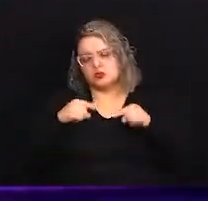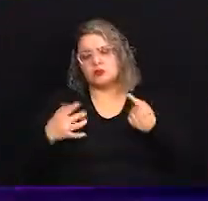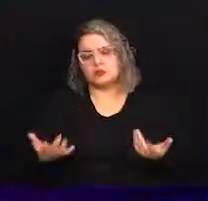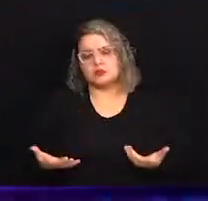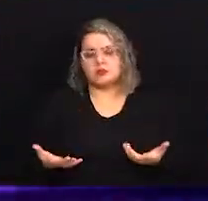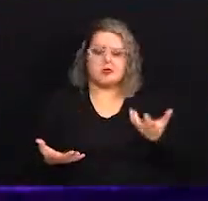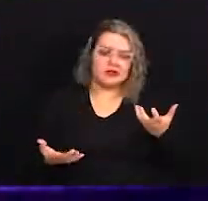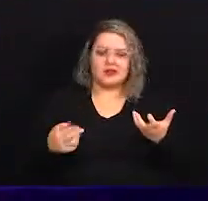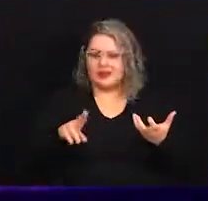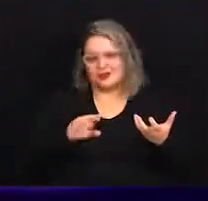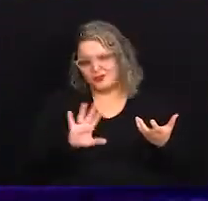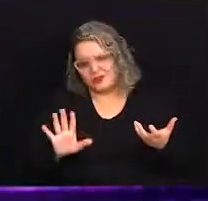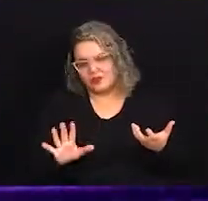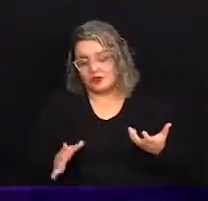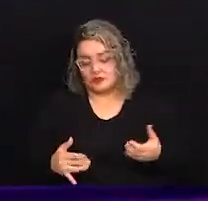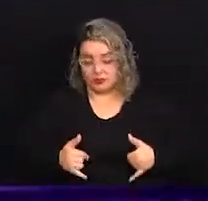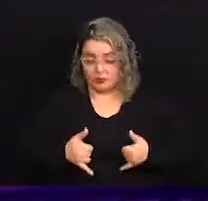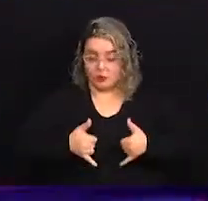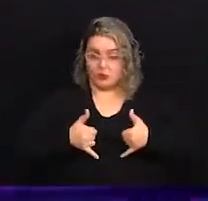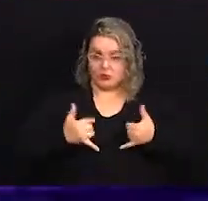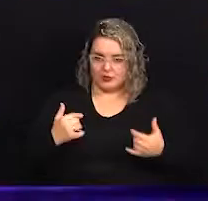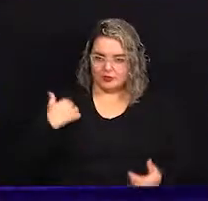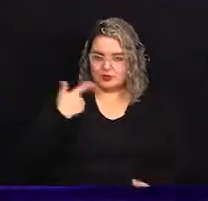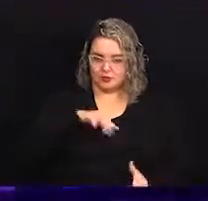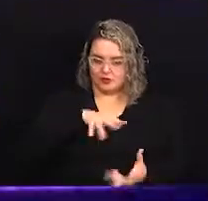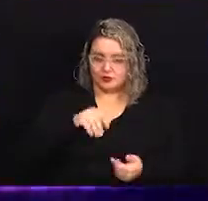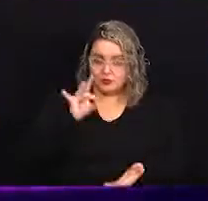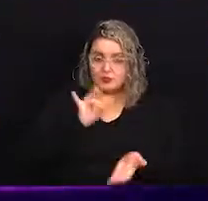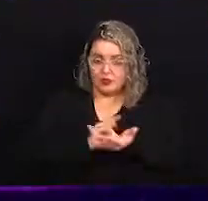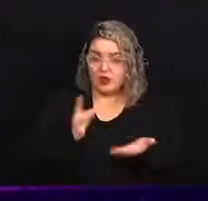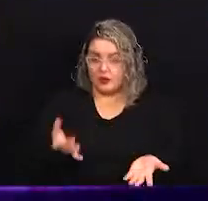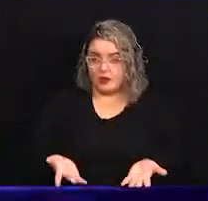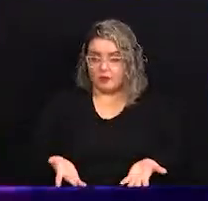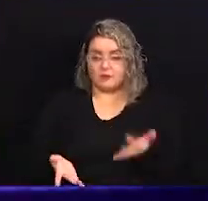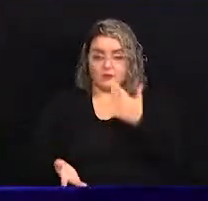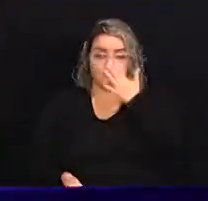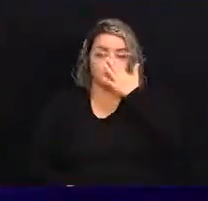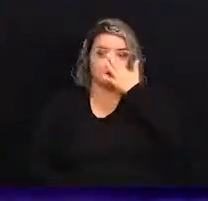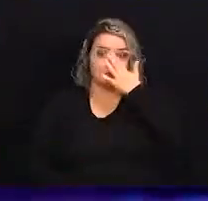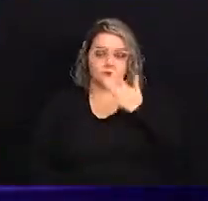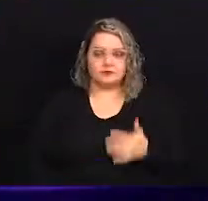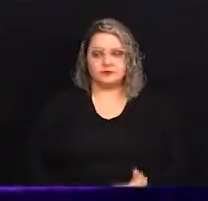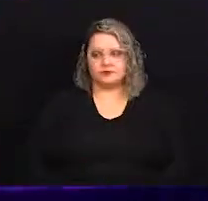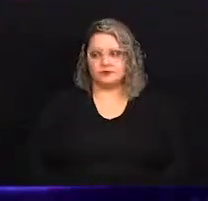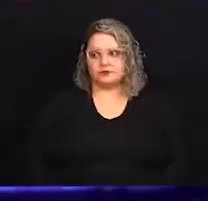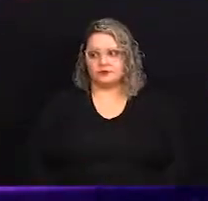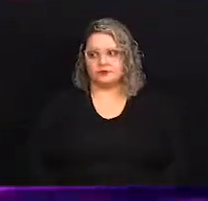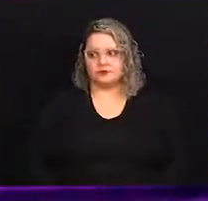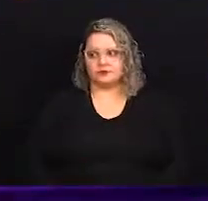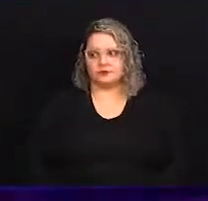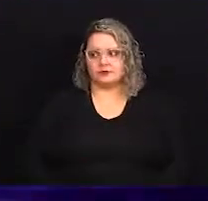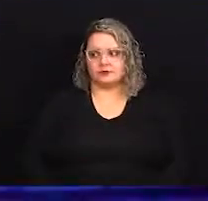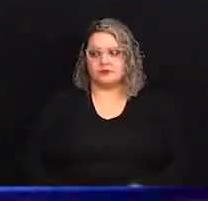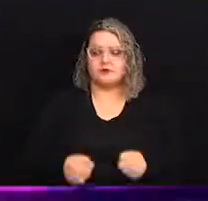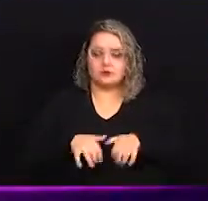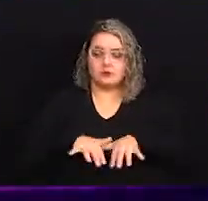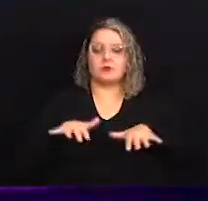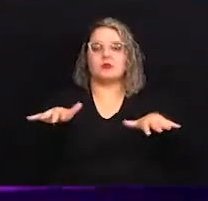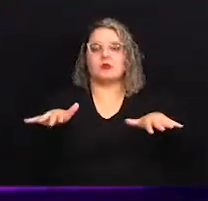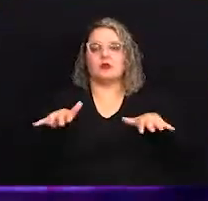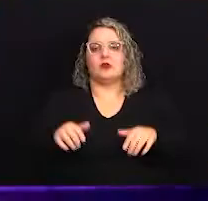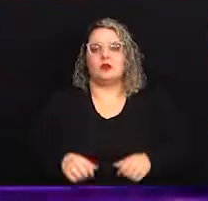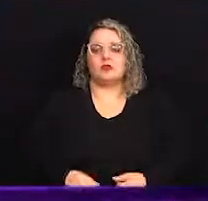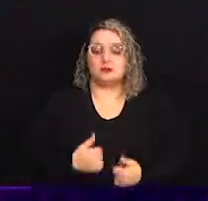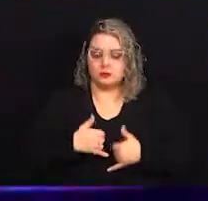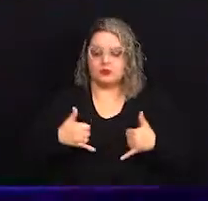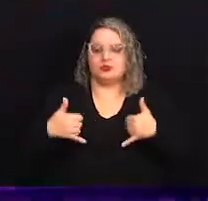música, querendo ou não, tem uma energia no nosso mundo real mesmo, e que só ao